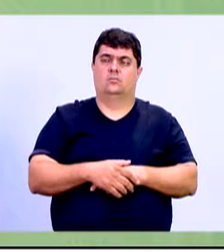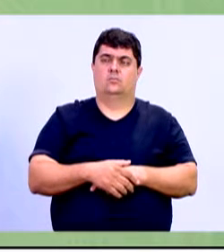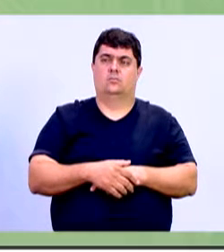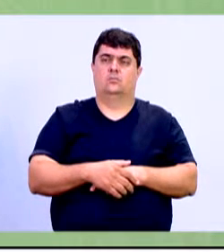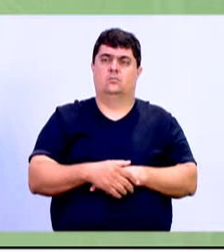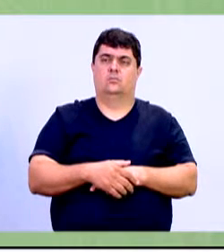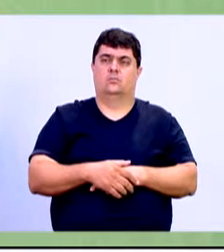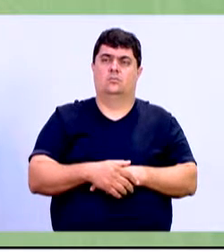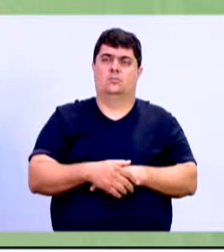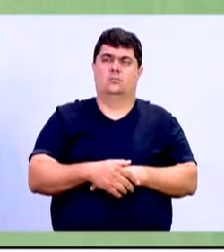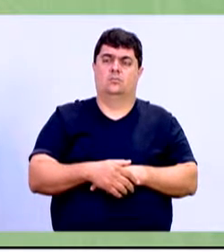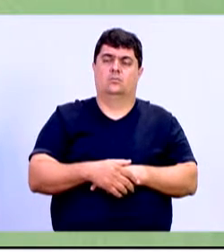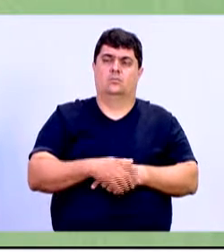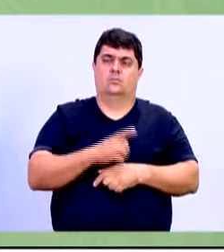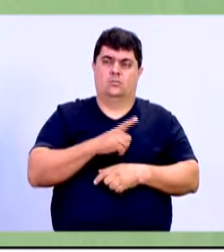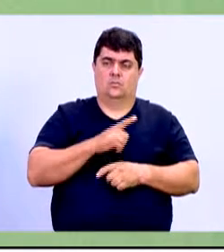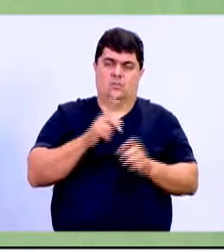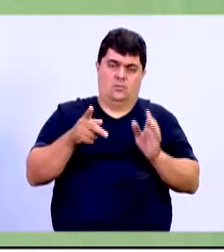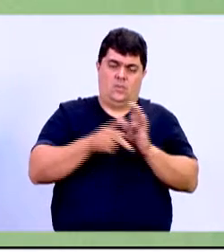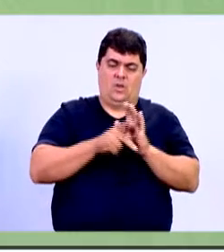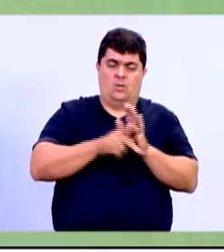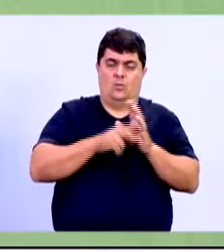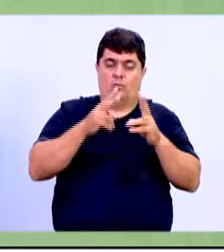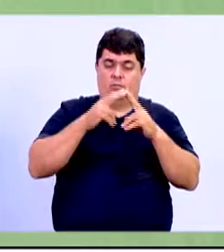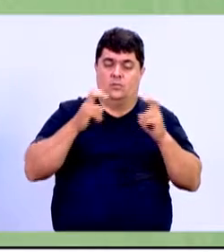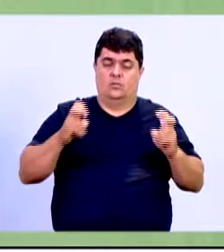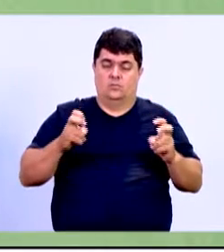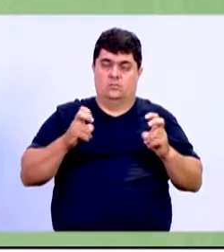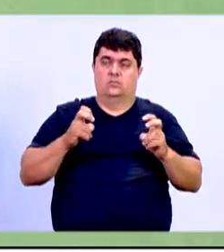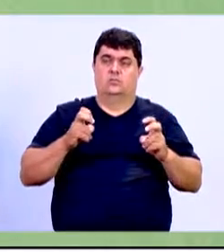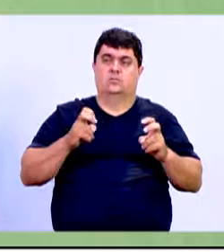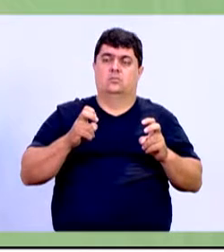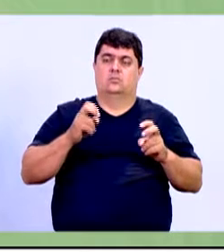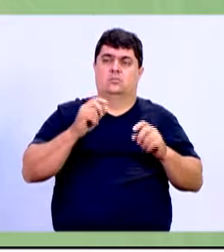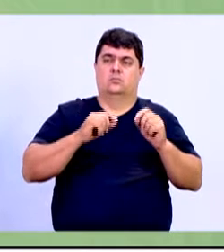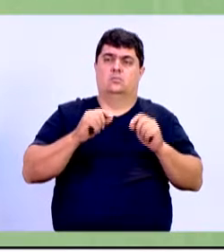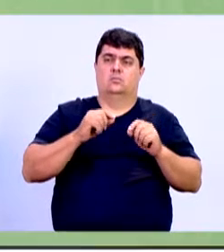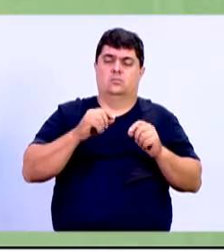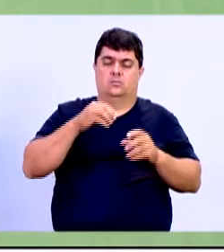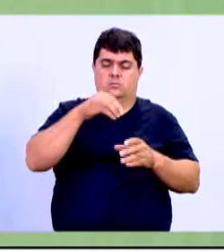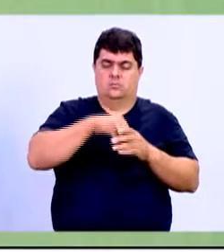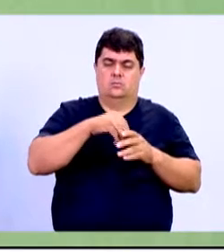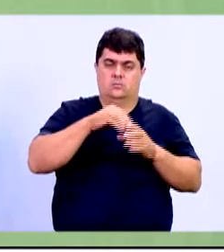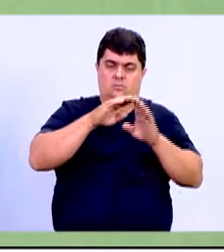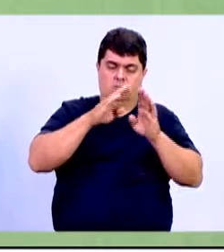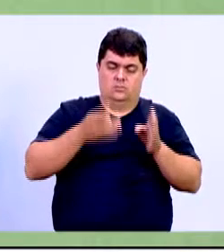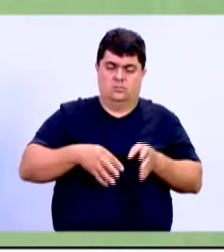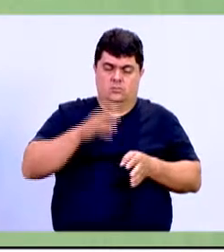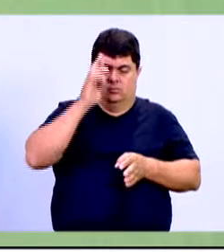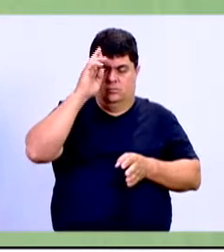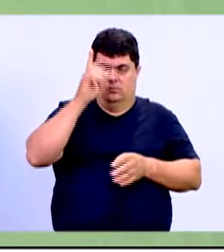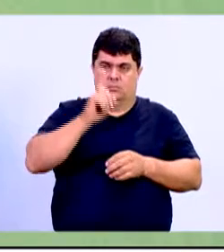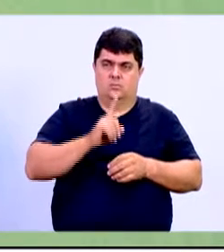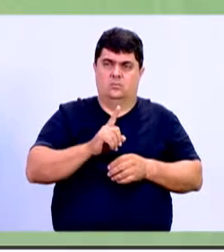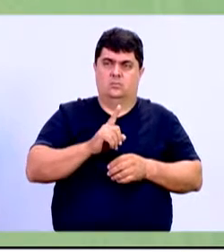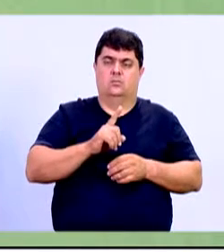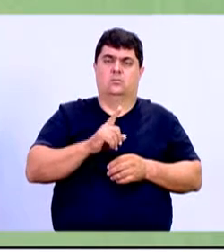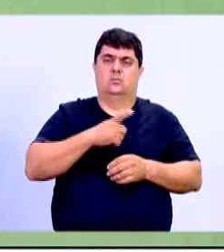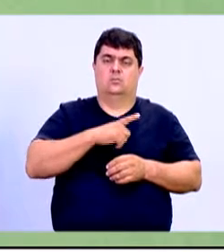é um ambiente de virtualização, que o que acontece? No servidor fica a